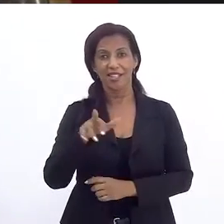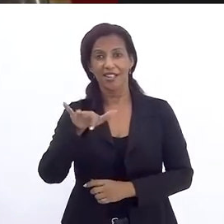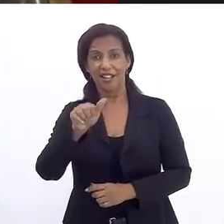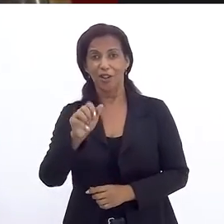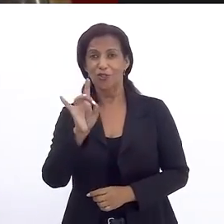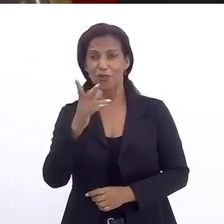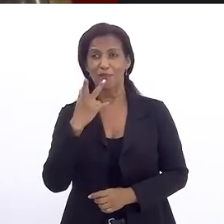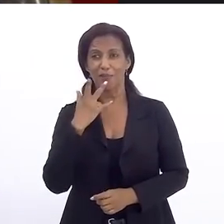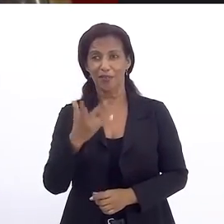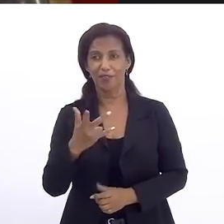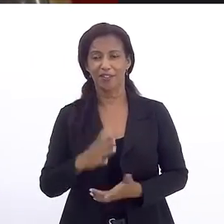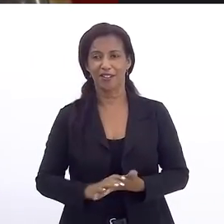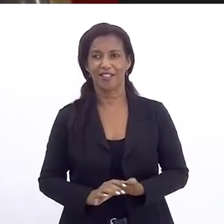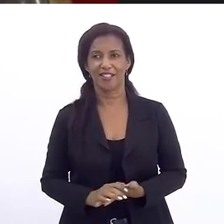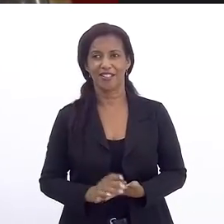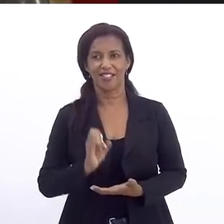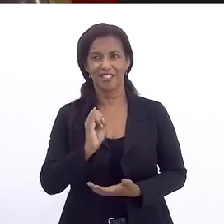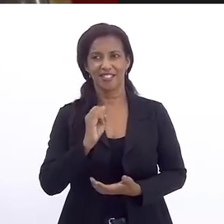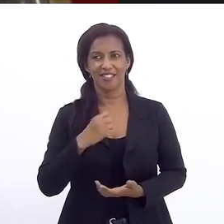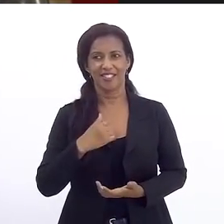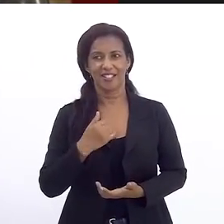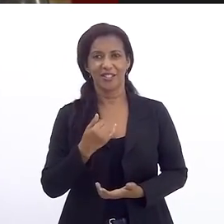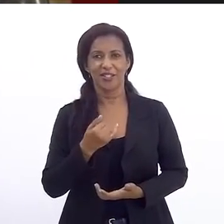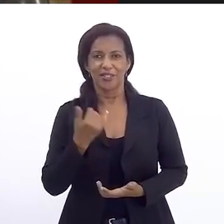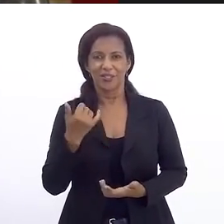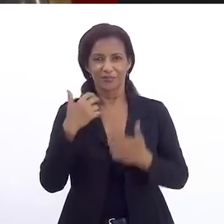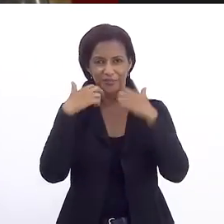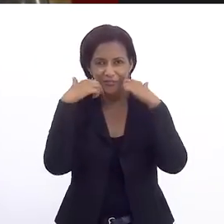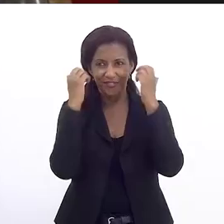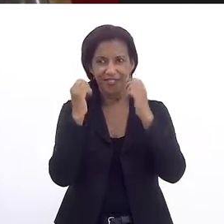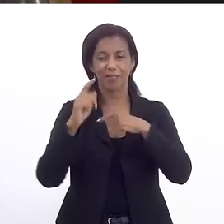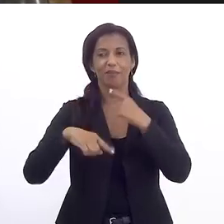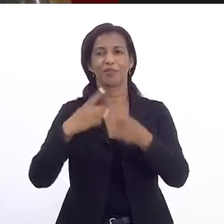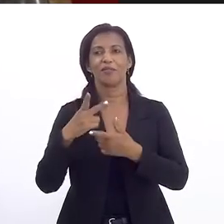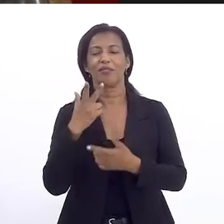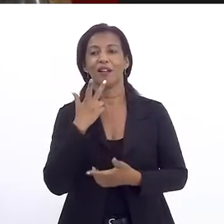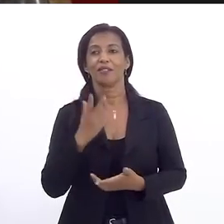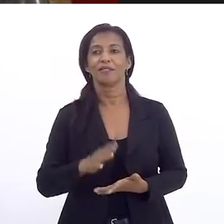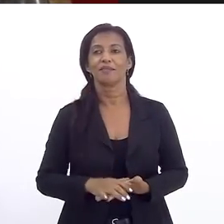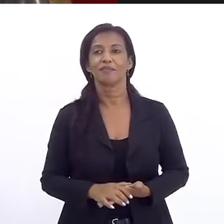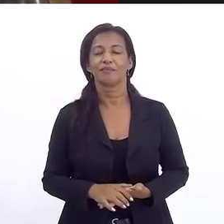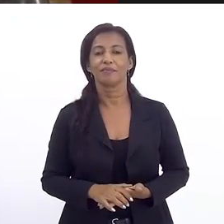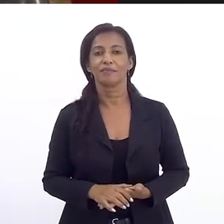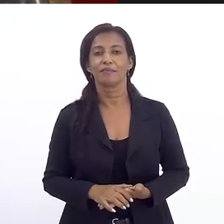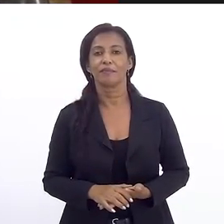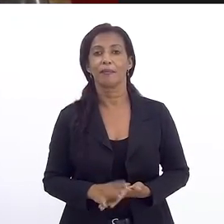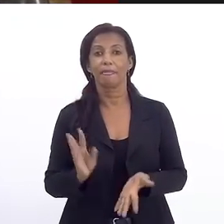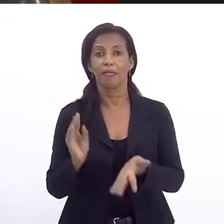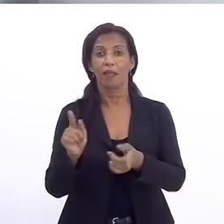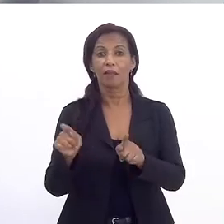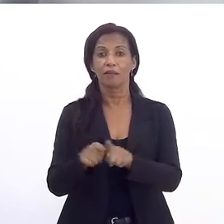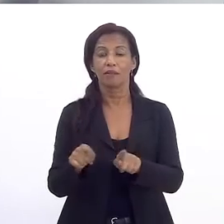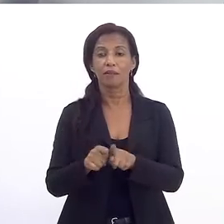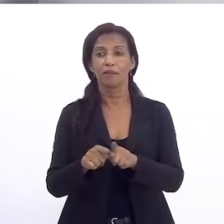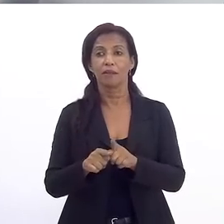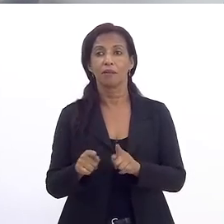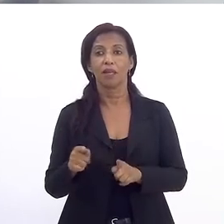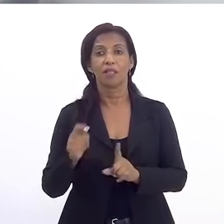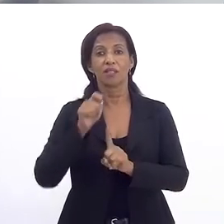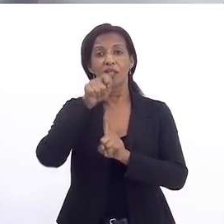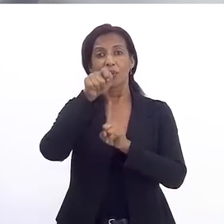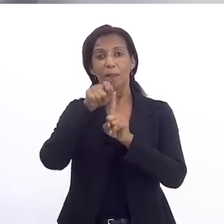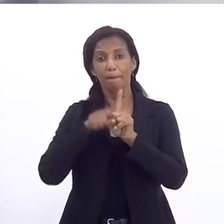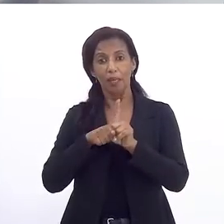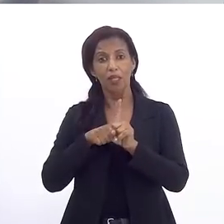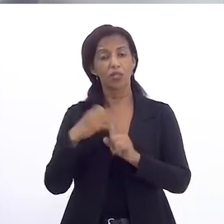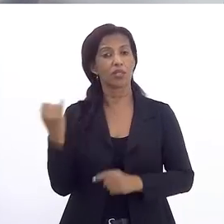se empolga. E sem contar também, que eu acho que a gente está no mês hoje que é muito importante, né? Começamos o mês de abril, que é o mês